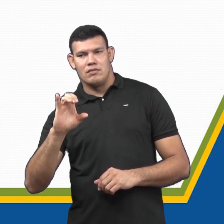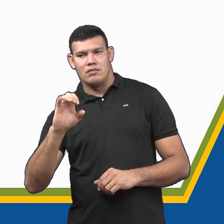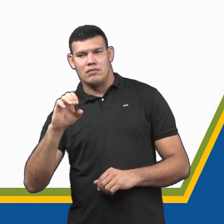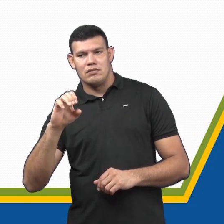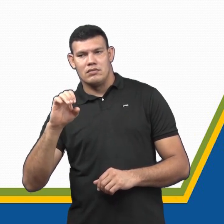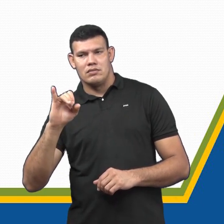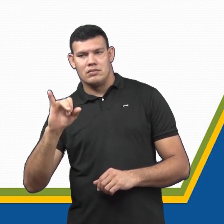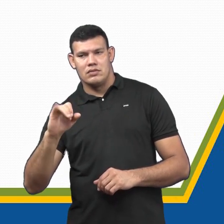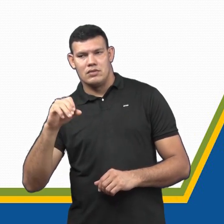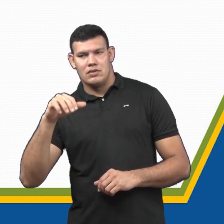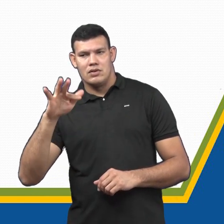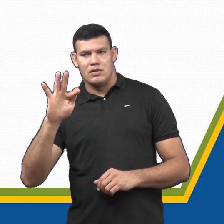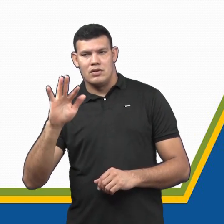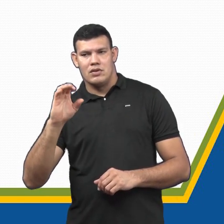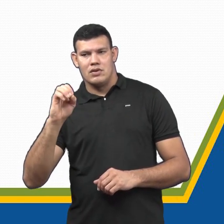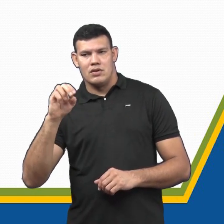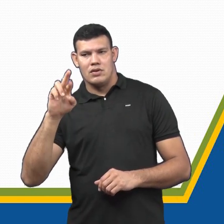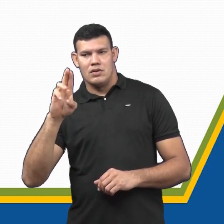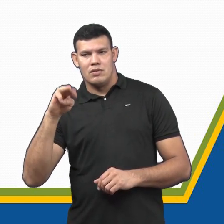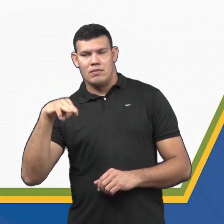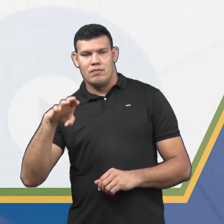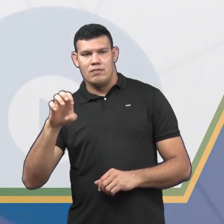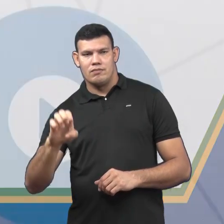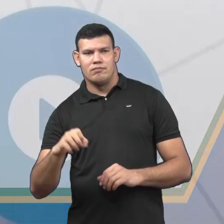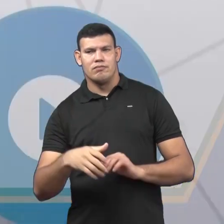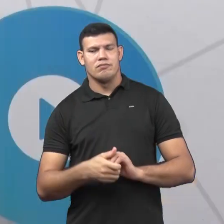essas pessoas que têm essa doença, elas vão ter